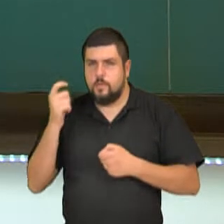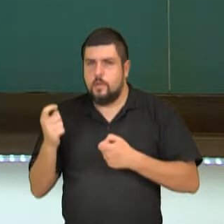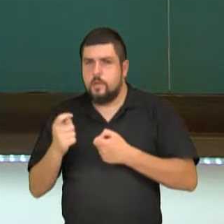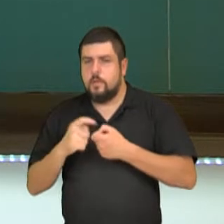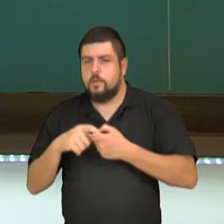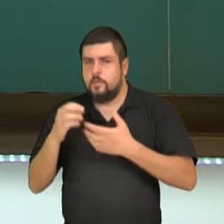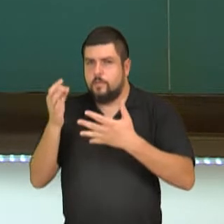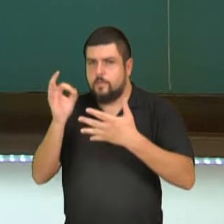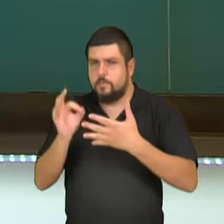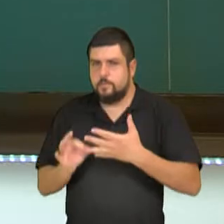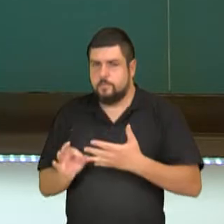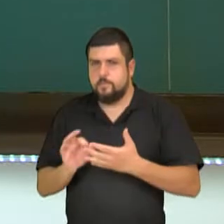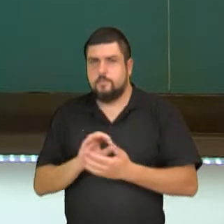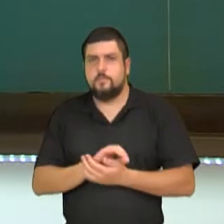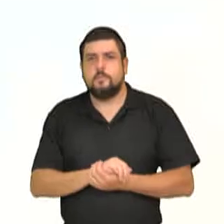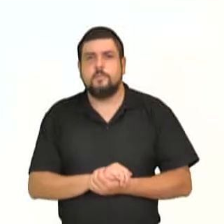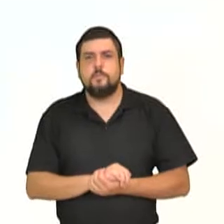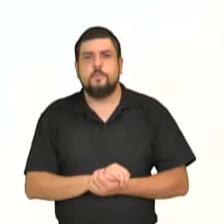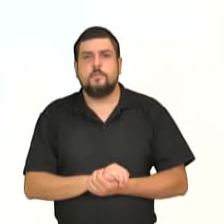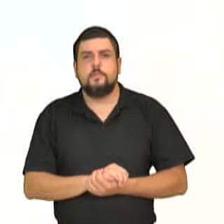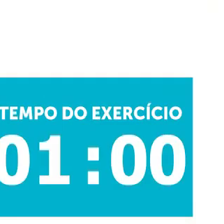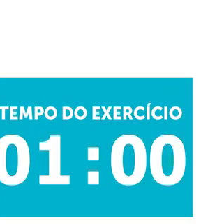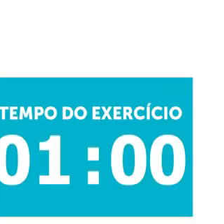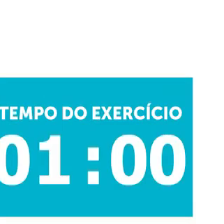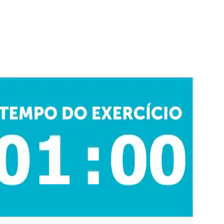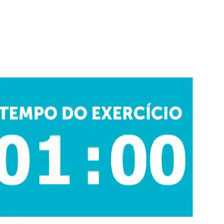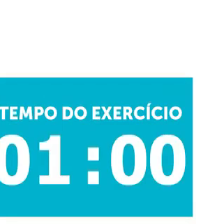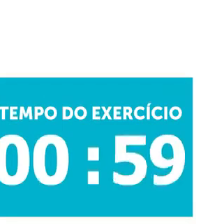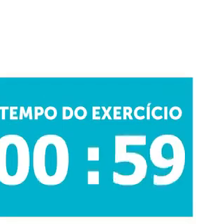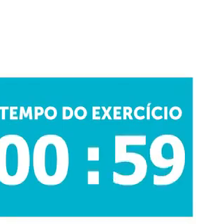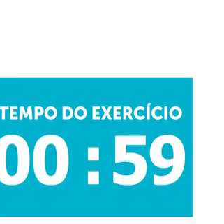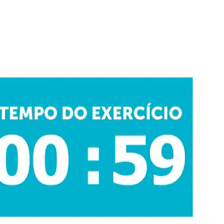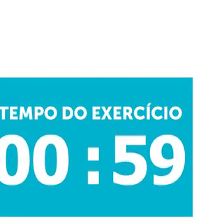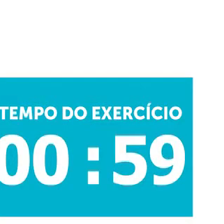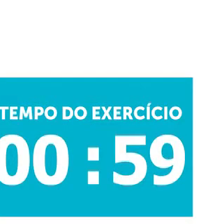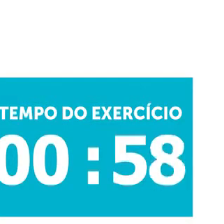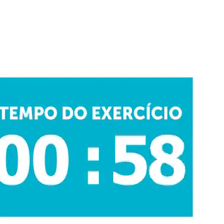aí esse exercício e já voltamos para corrigir.